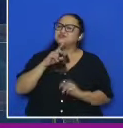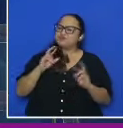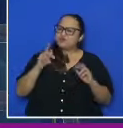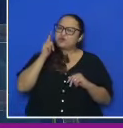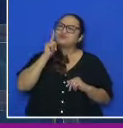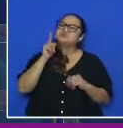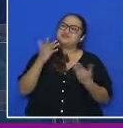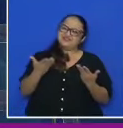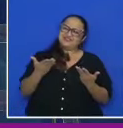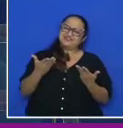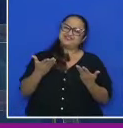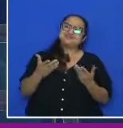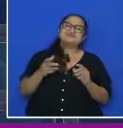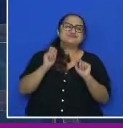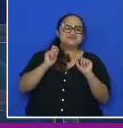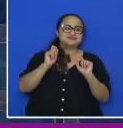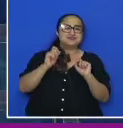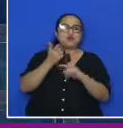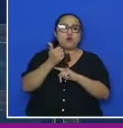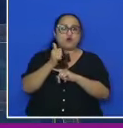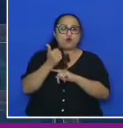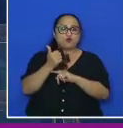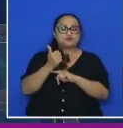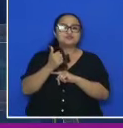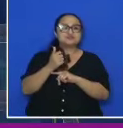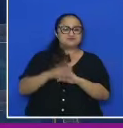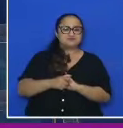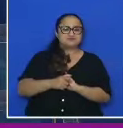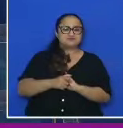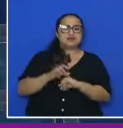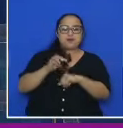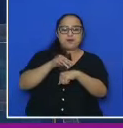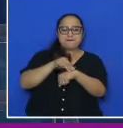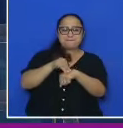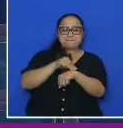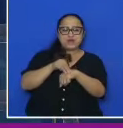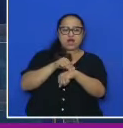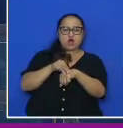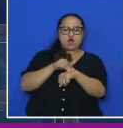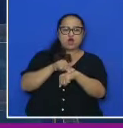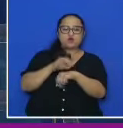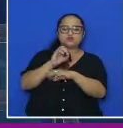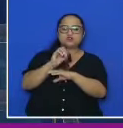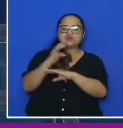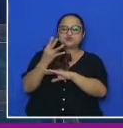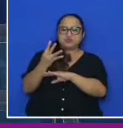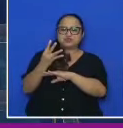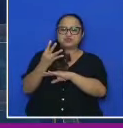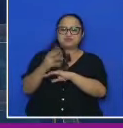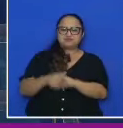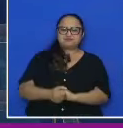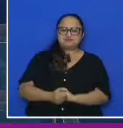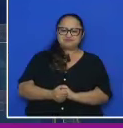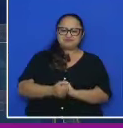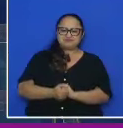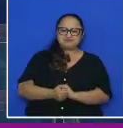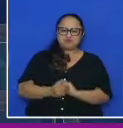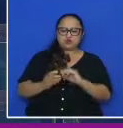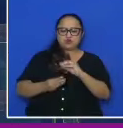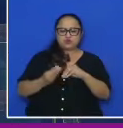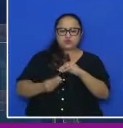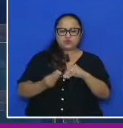de ganhar. Ganha a partir de 11 acertos na Loto Fácil, hein? Bola marrom 04. Marrom 04. O